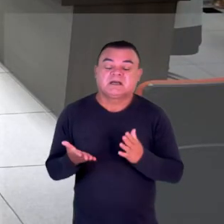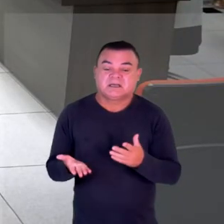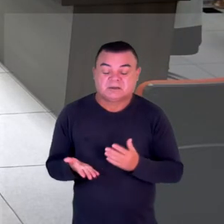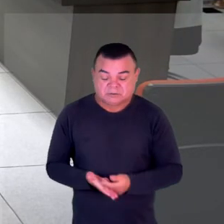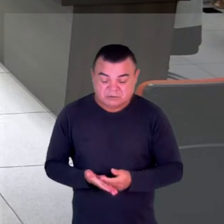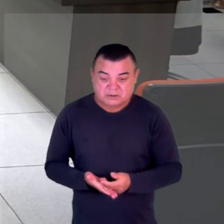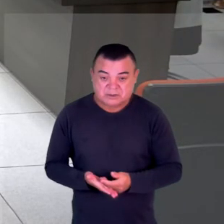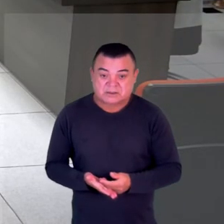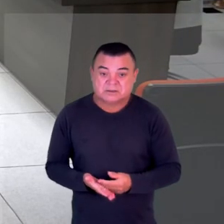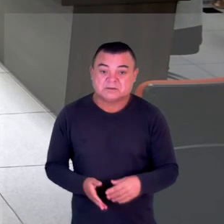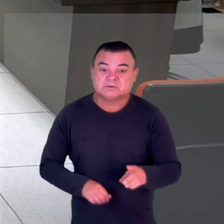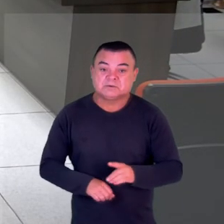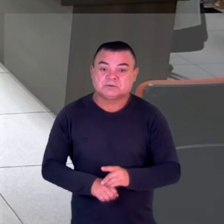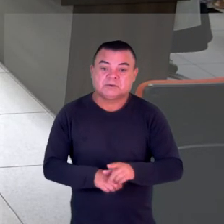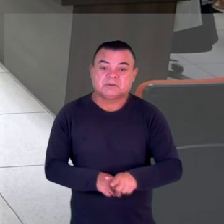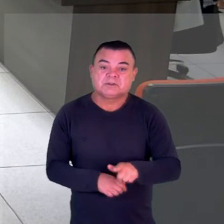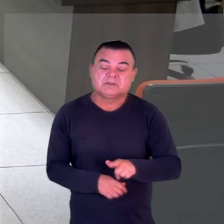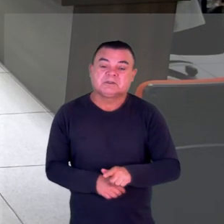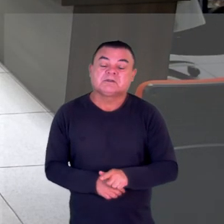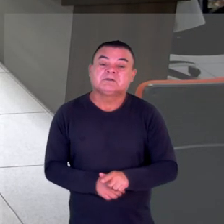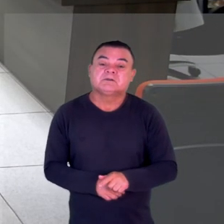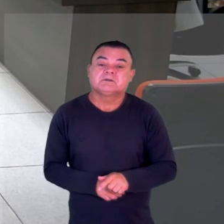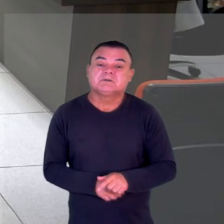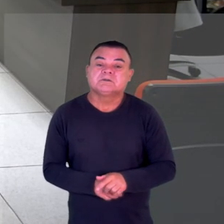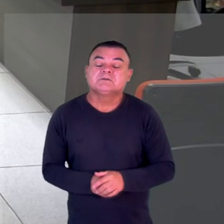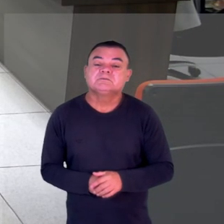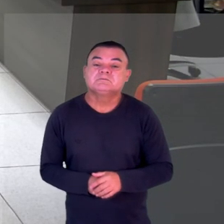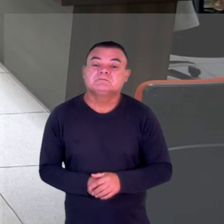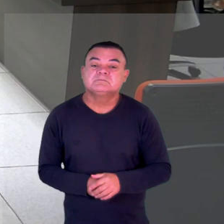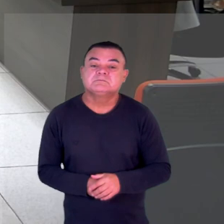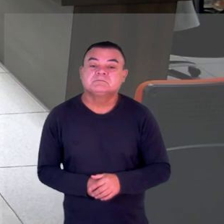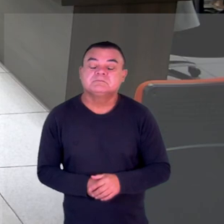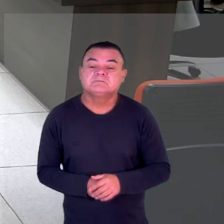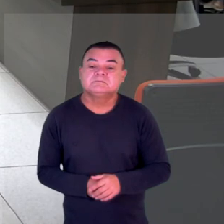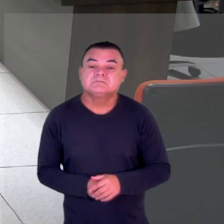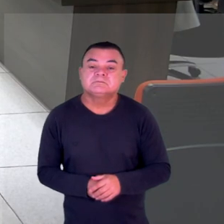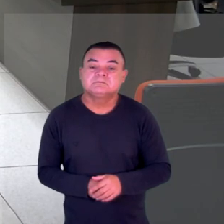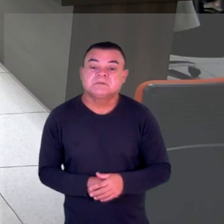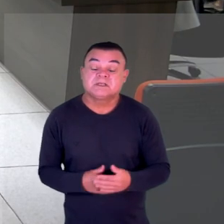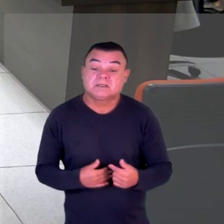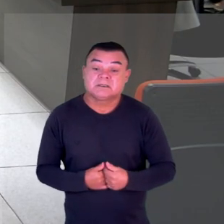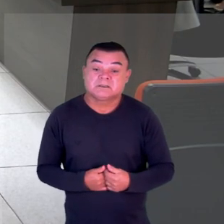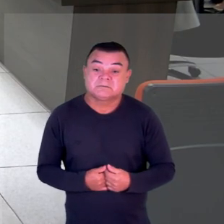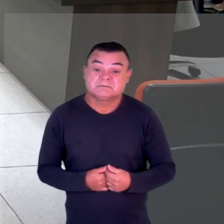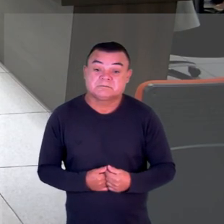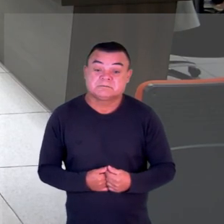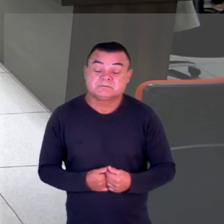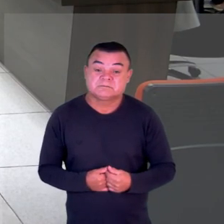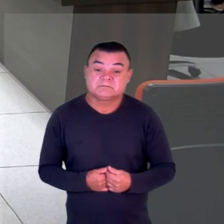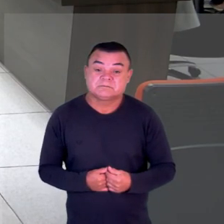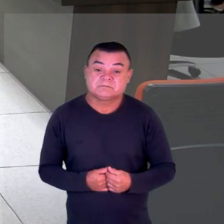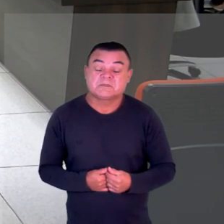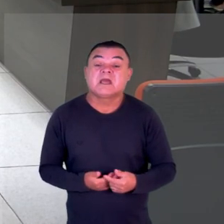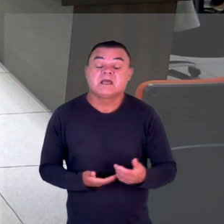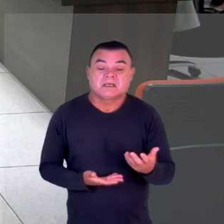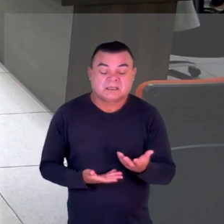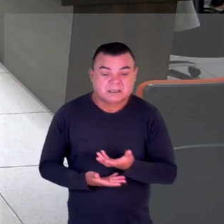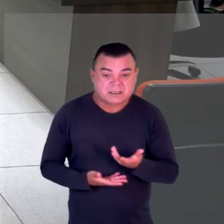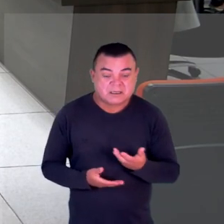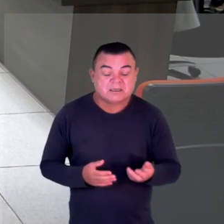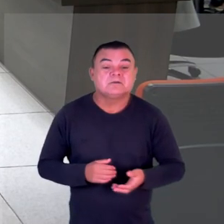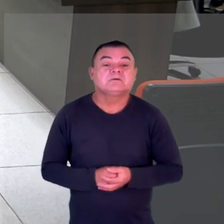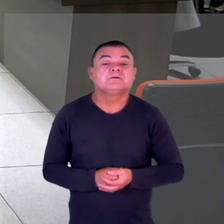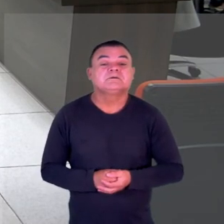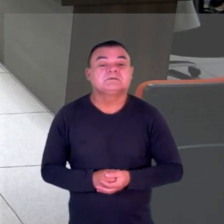palavra bom dia bom dia a todas bom dia a todos e eu quero saudá-los saudá-los em nome da D André Teixeira